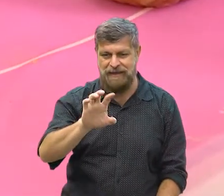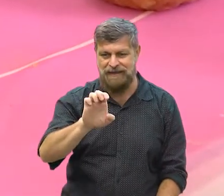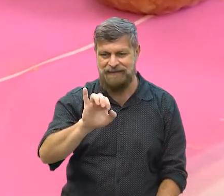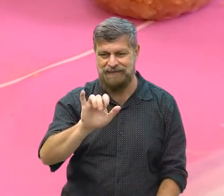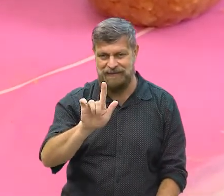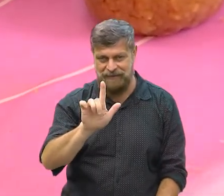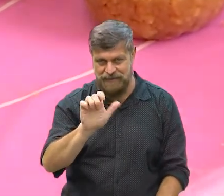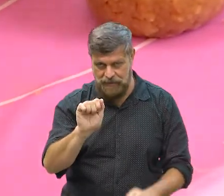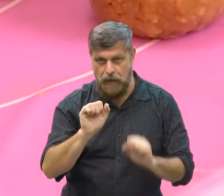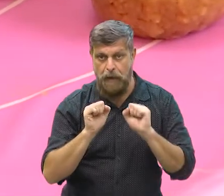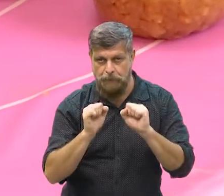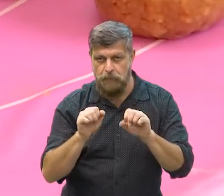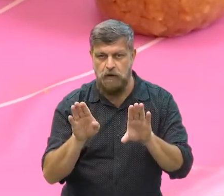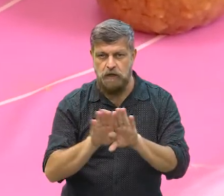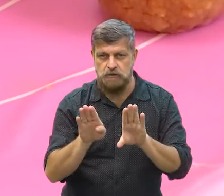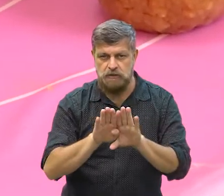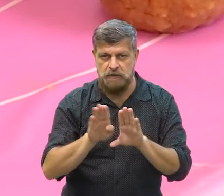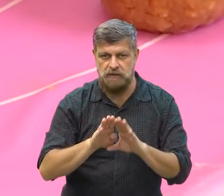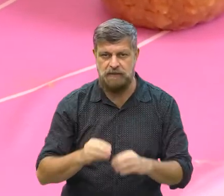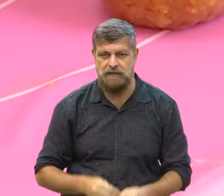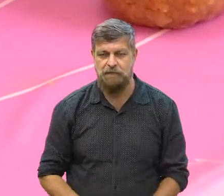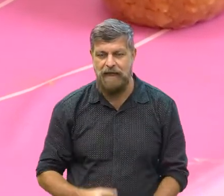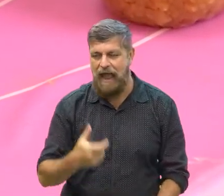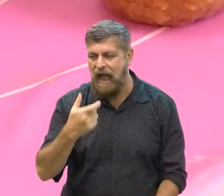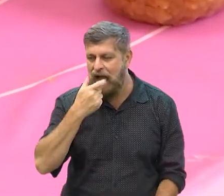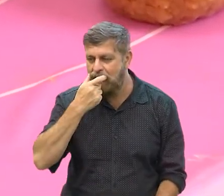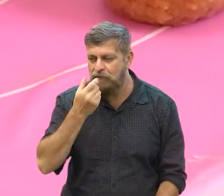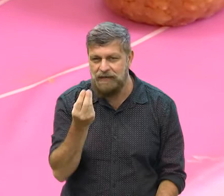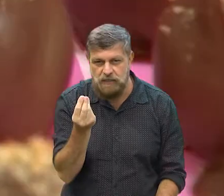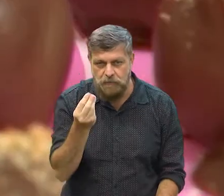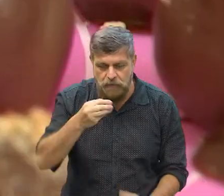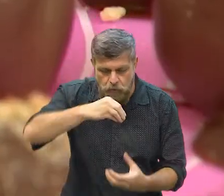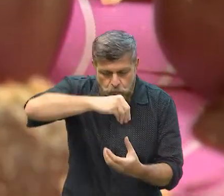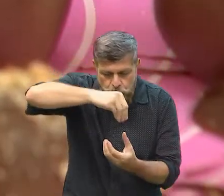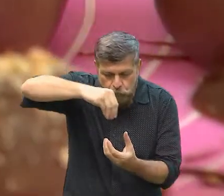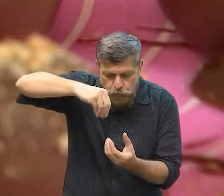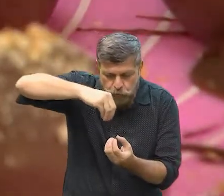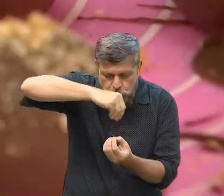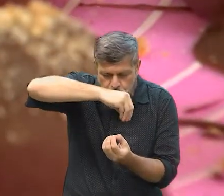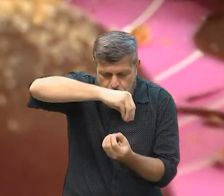Você pode jogar também um pouco de bolacha triturada em cima delas.